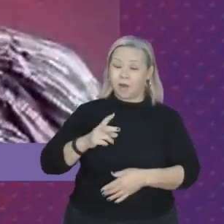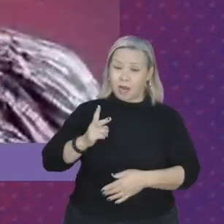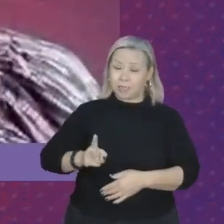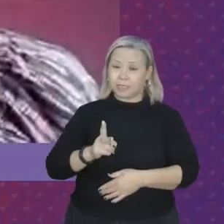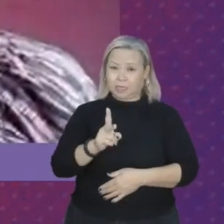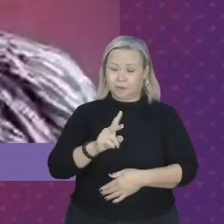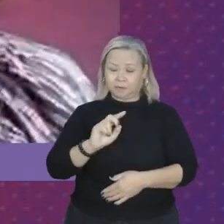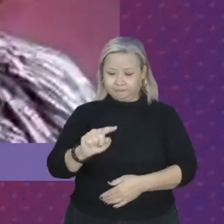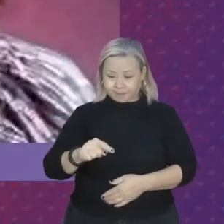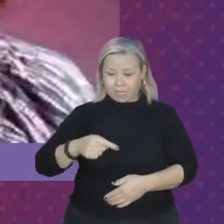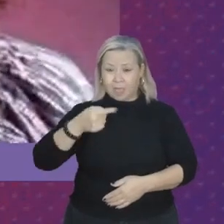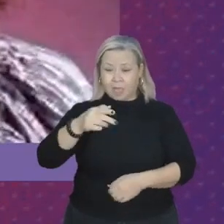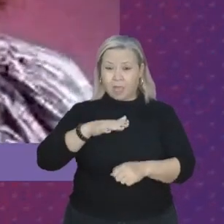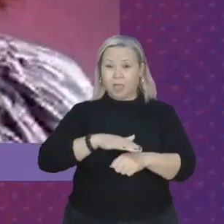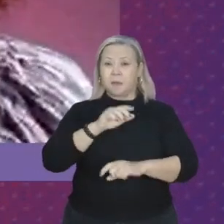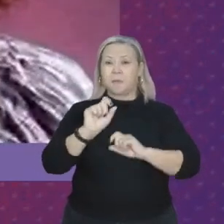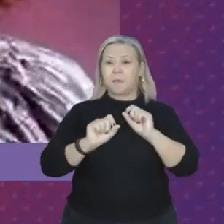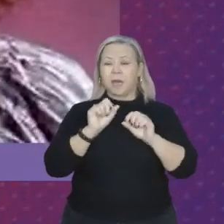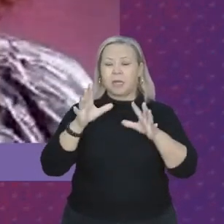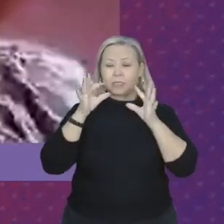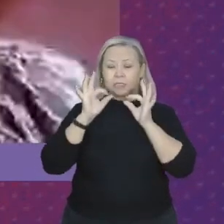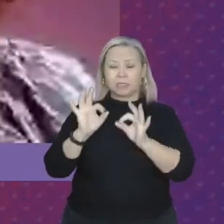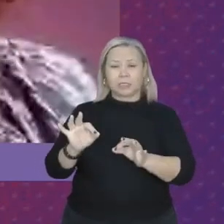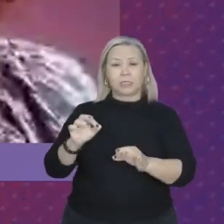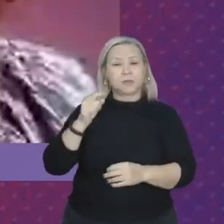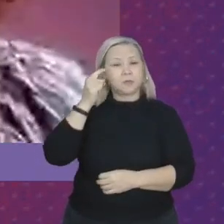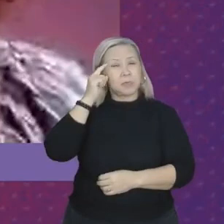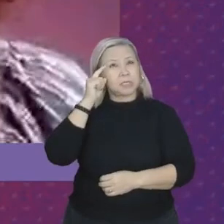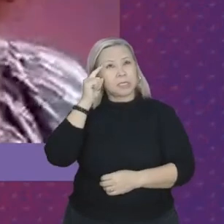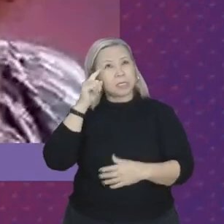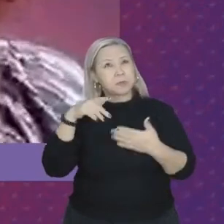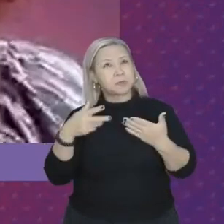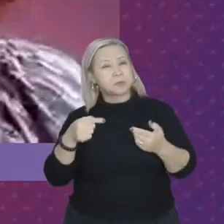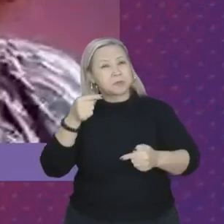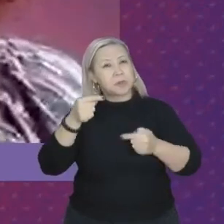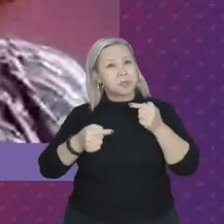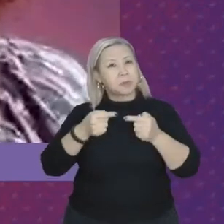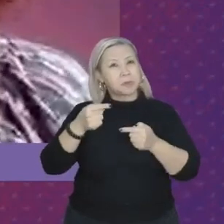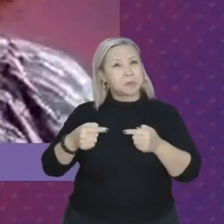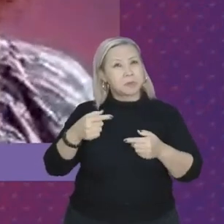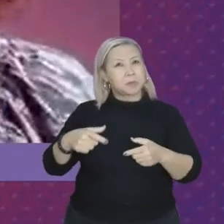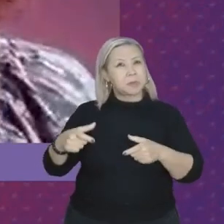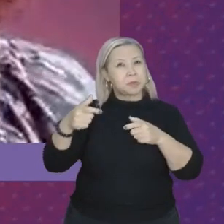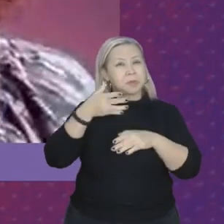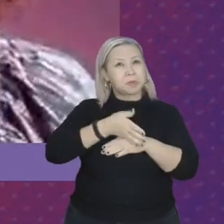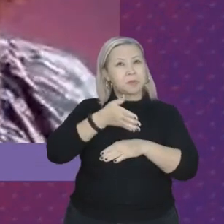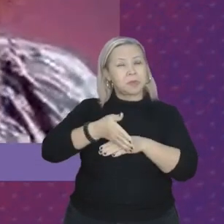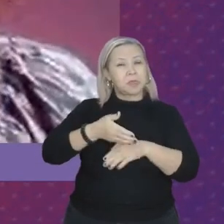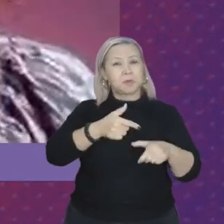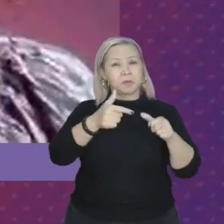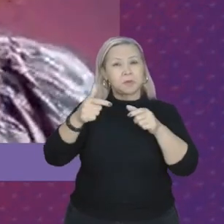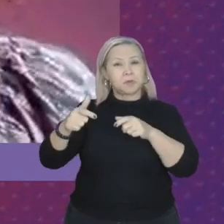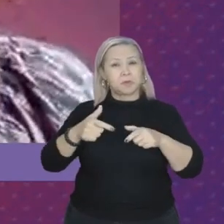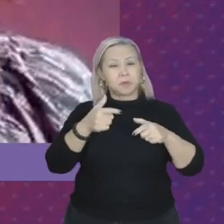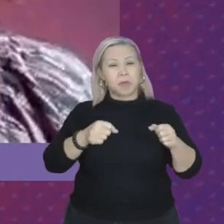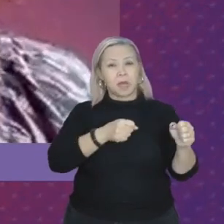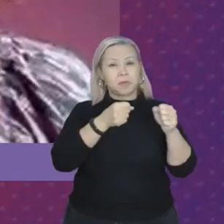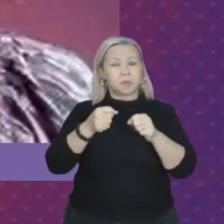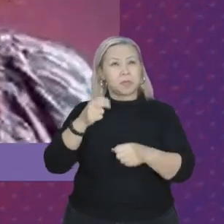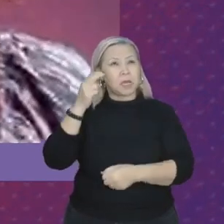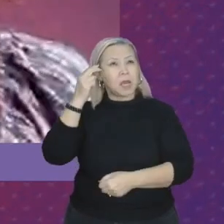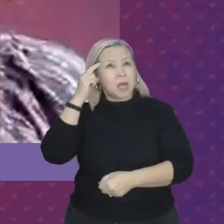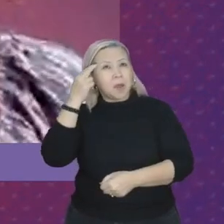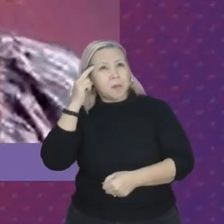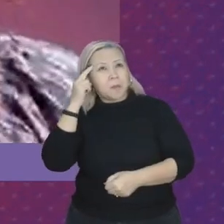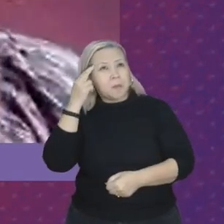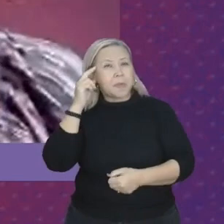para além disso, eu acho que é interessante a gente pensar também, porque a gente, quando fala de política e de ocupar os espaços políticos e de poder, a gente sempre pensa na